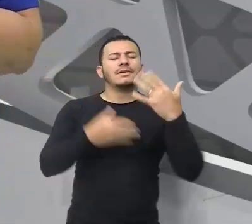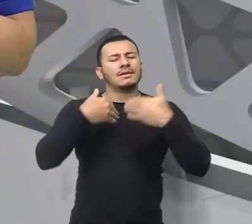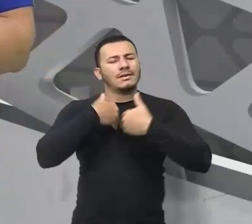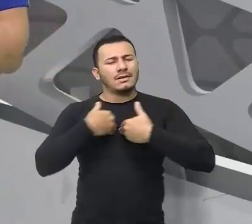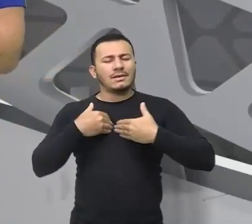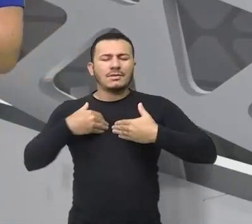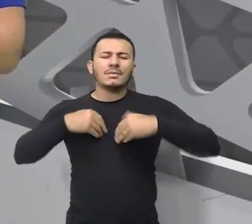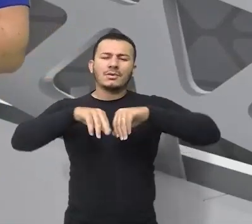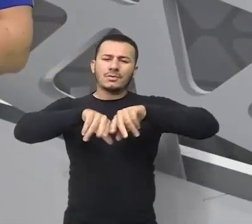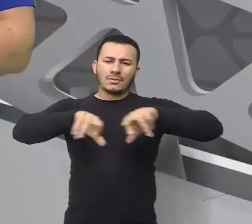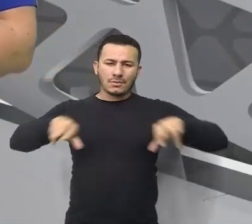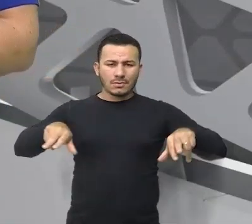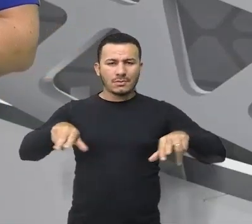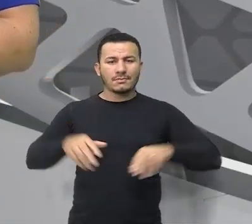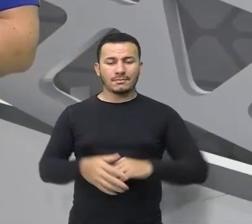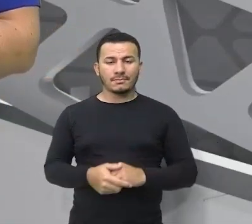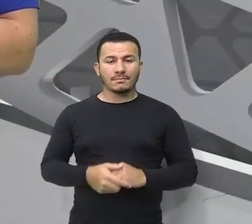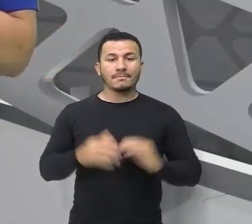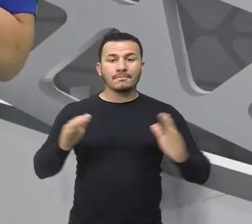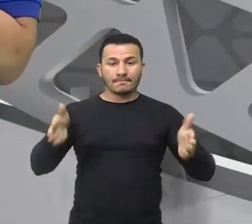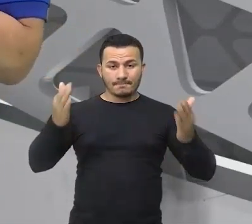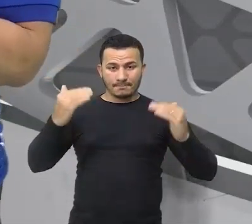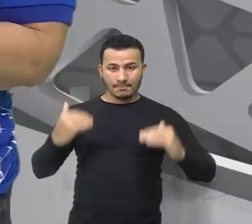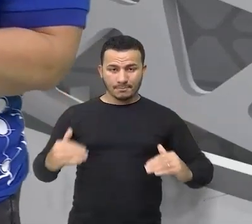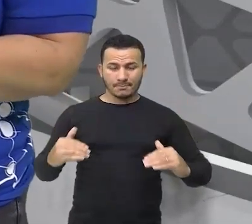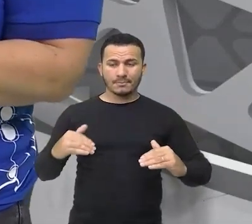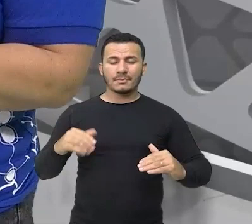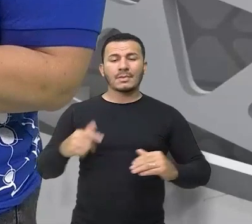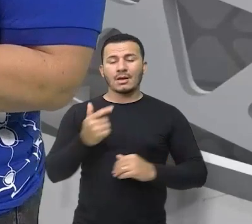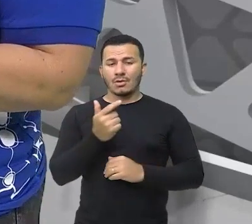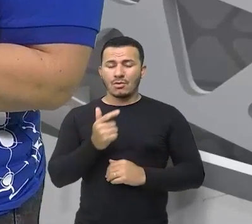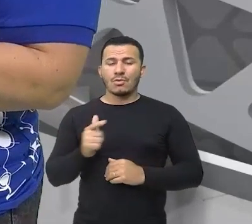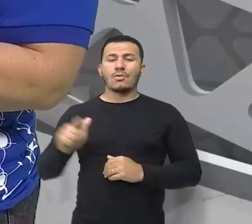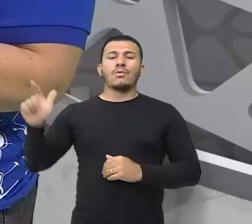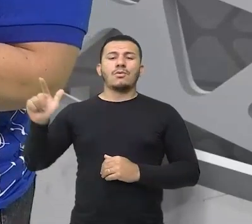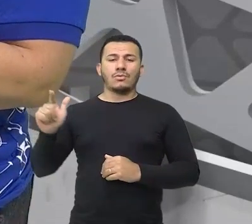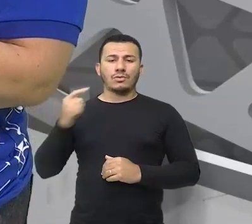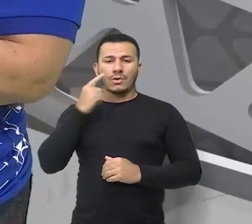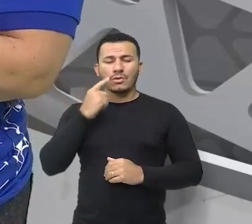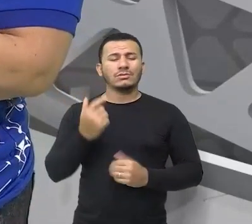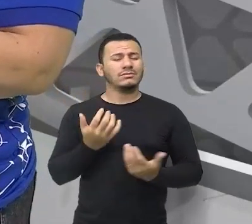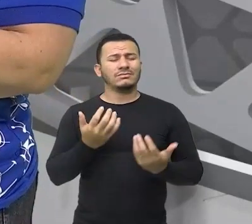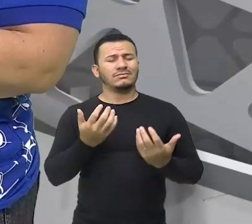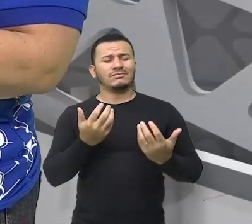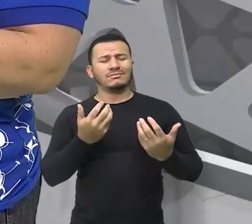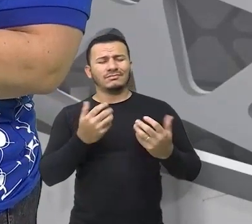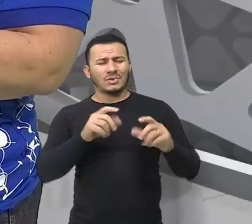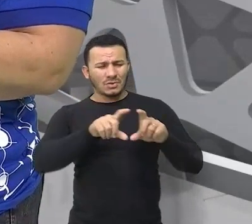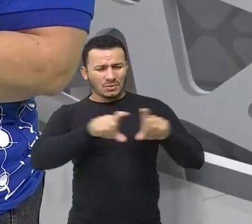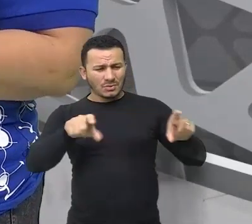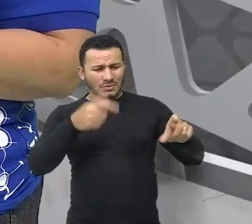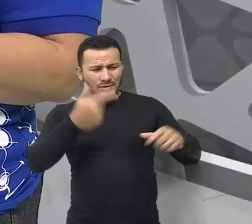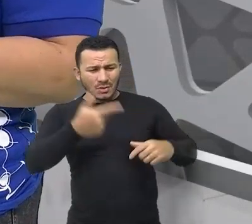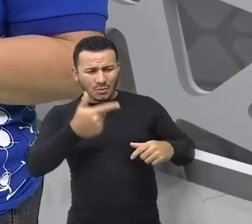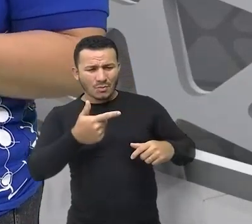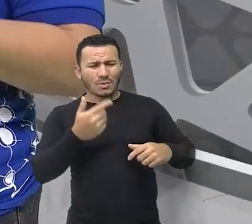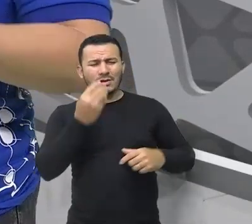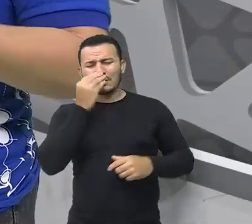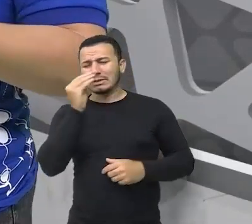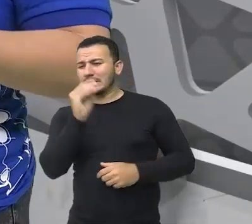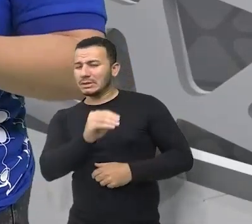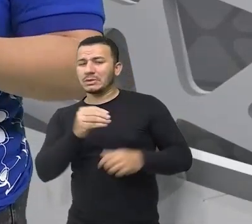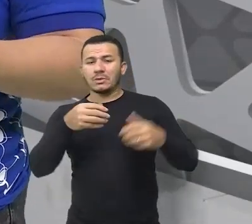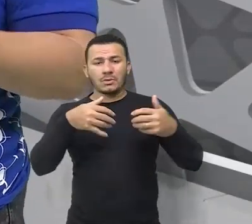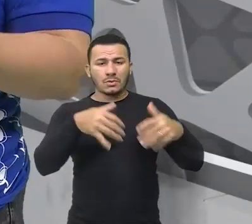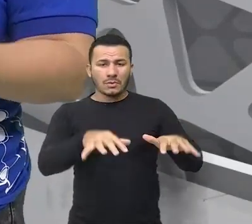amazônica. E aí logo abaixo vem a postura dele de não quero saber desse segundo ponto aqui, né? Que